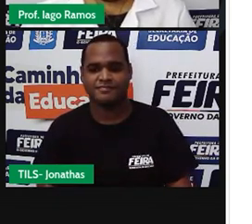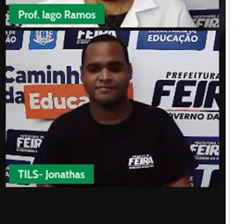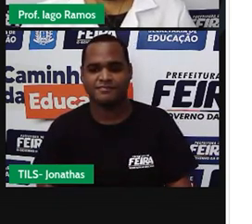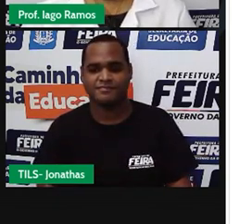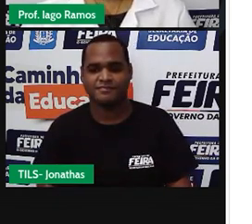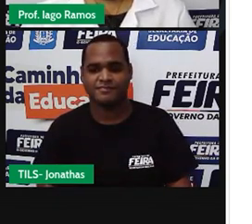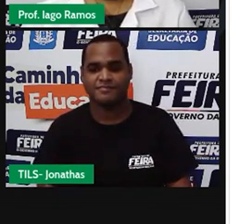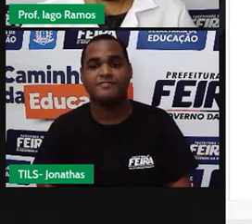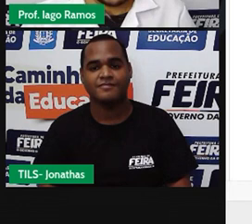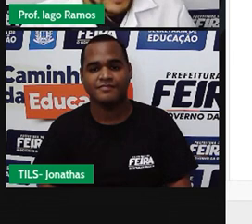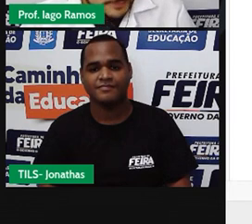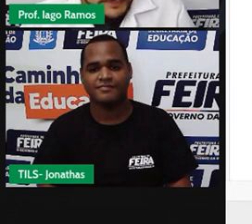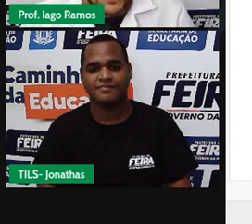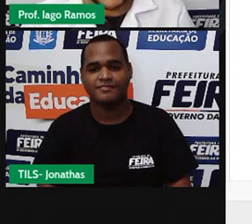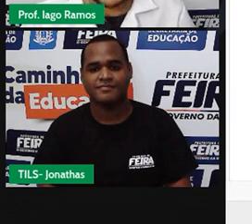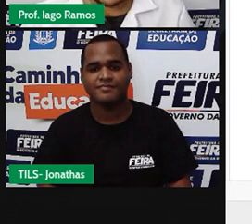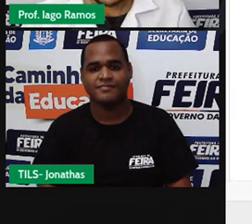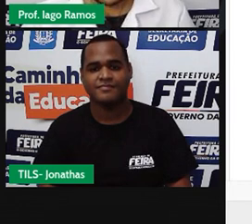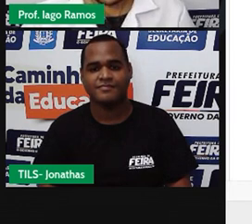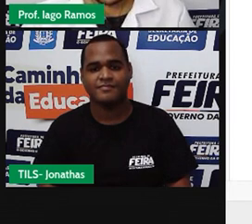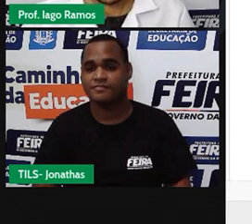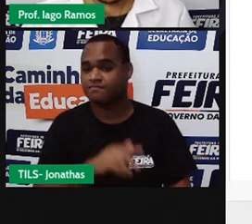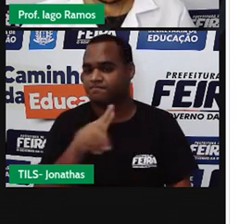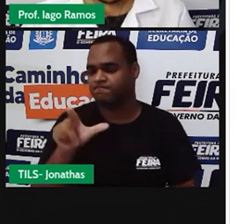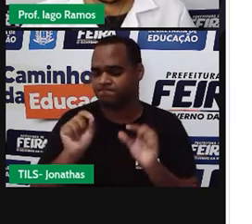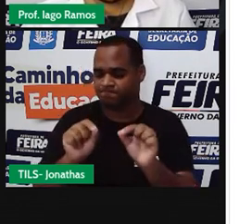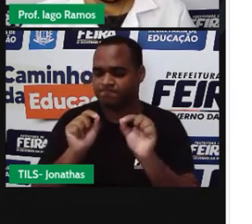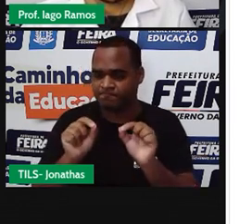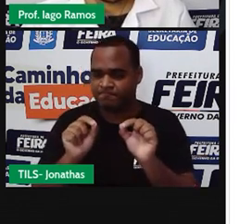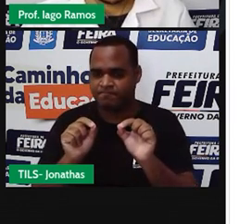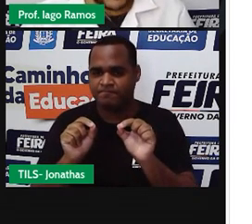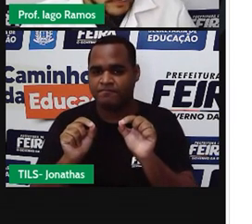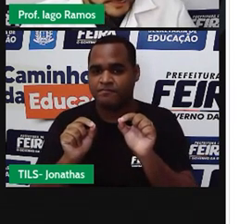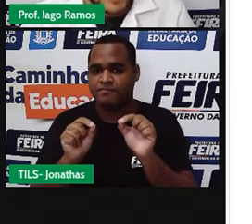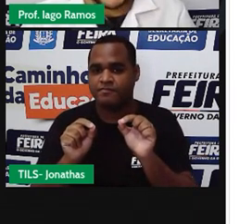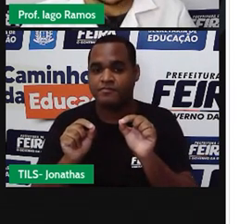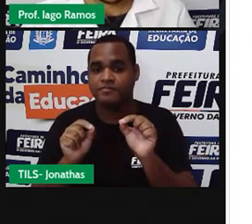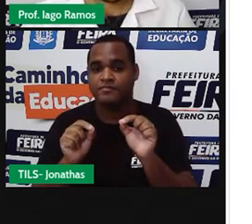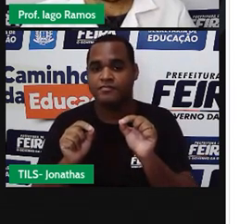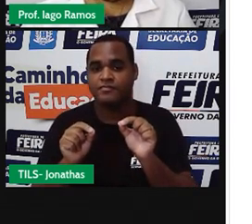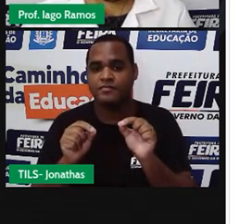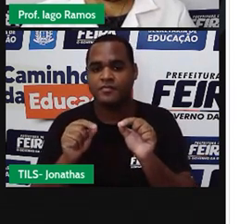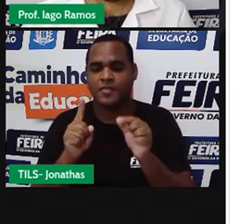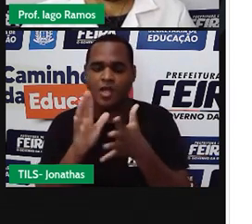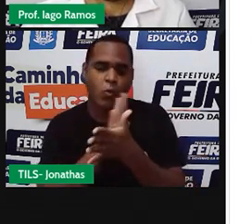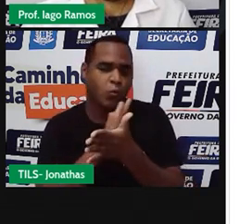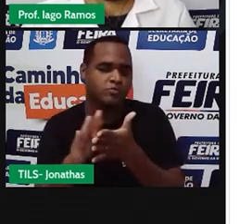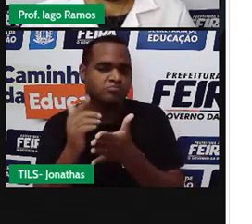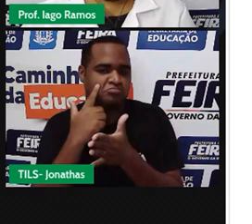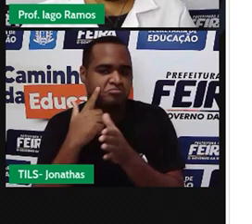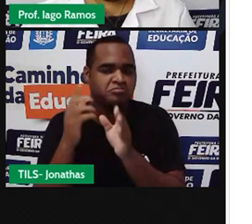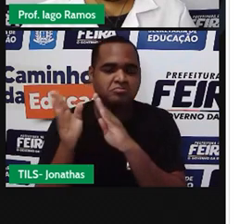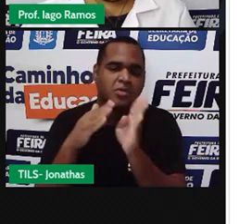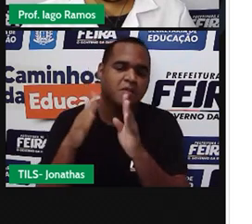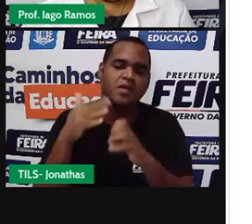eu vou fazer algumas aqui ó e eu vou fazer algumas aqui